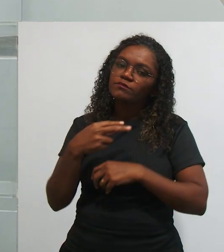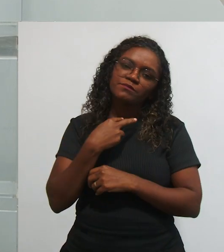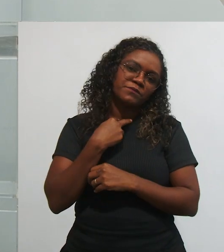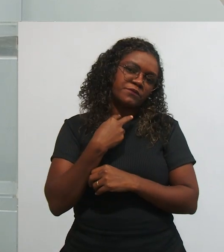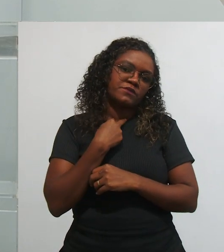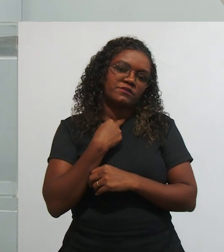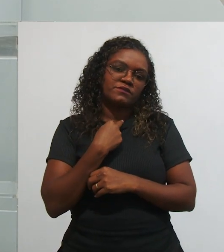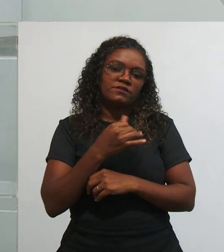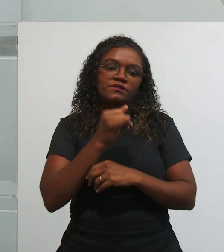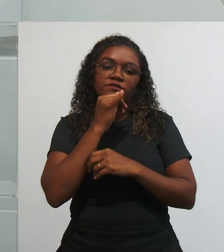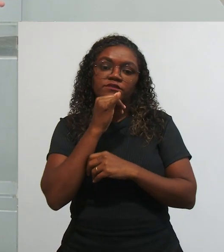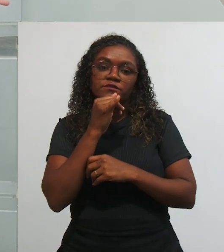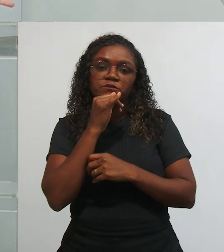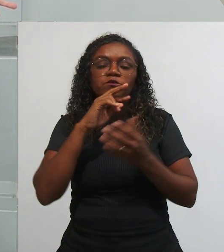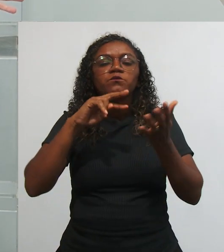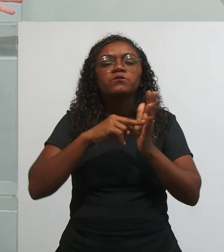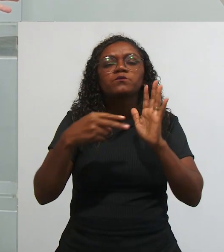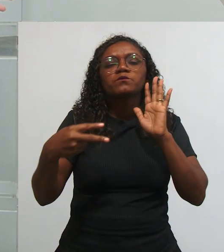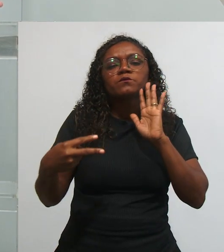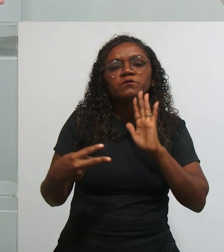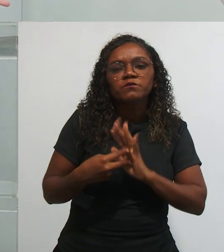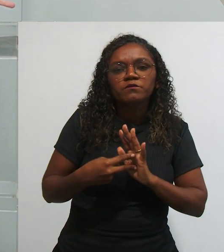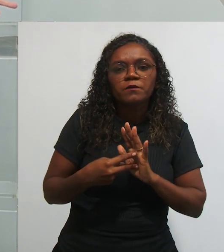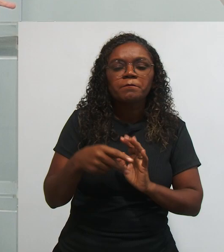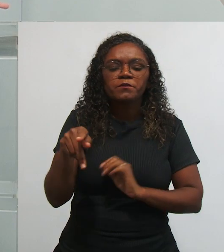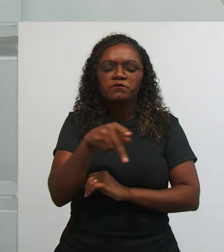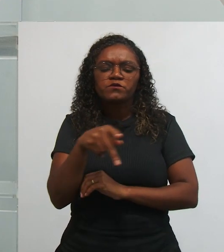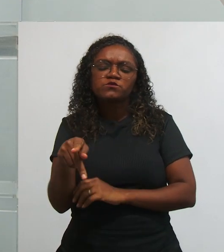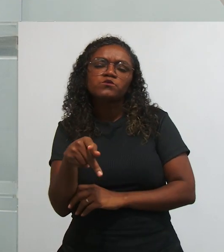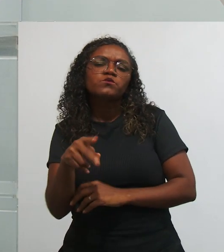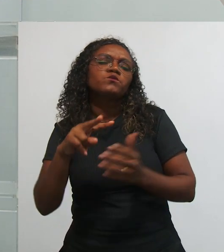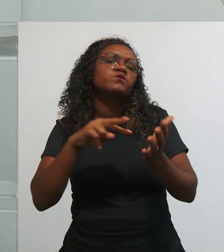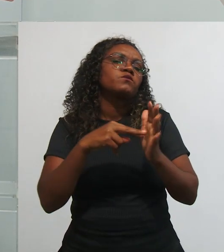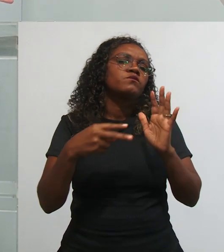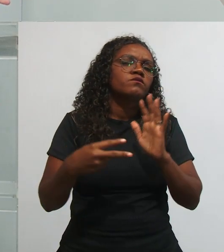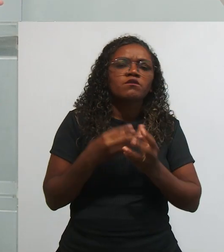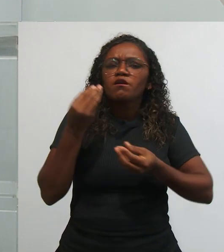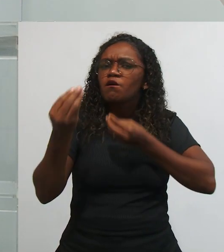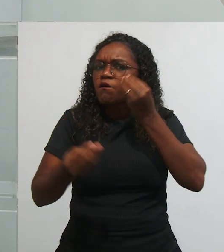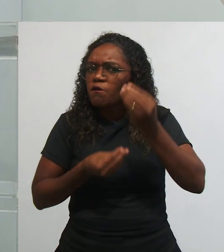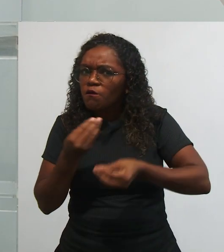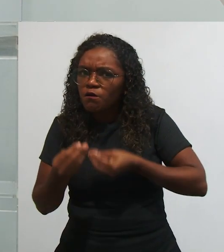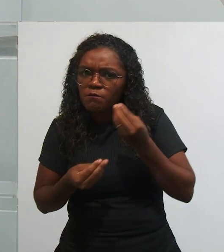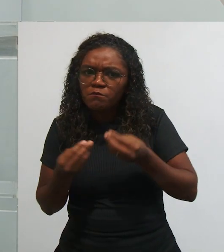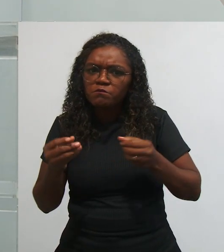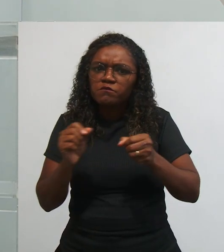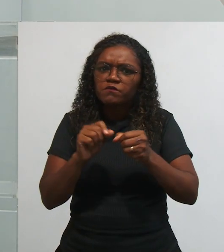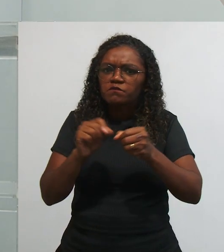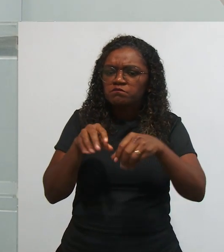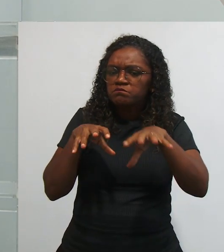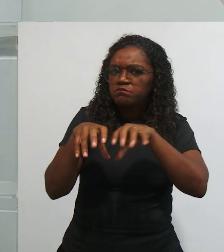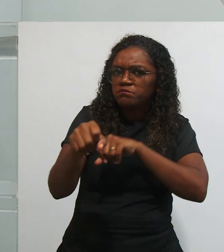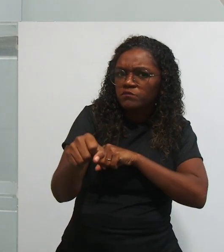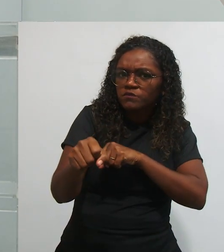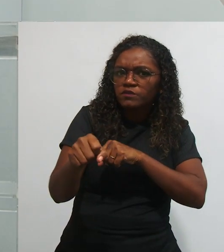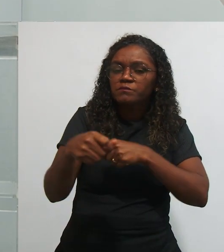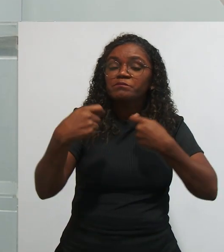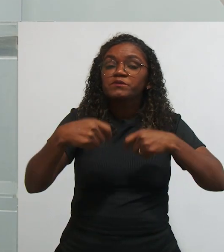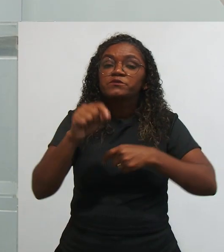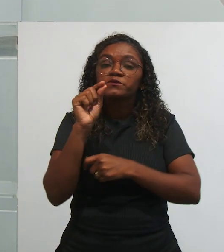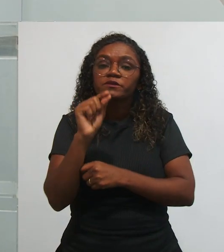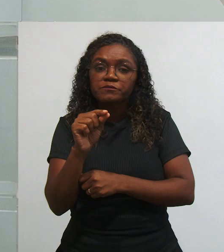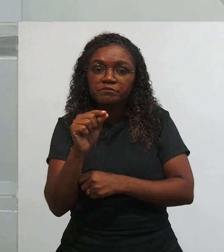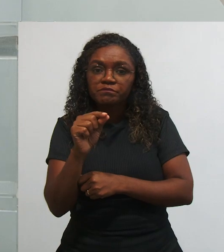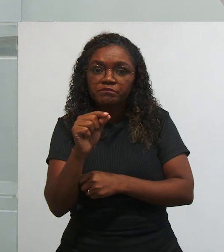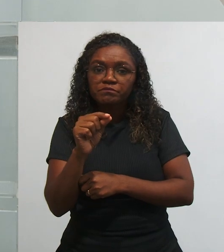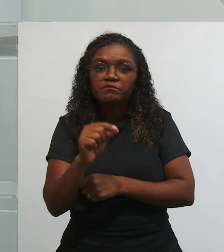dessa forma. Para eu investigar o que é ser professor, como se torna professor, eu tenho que observar ele no